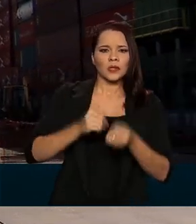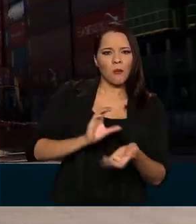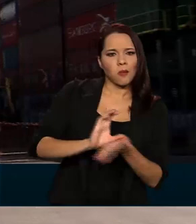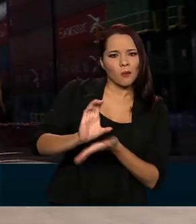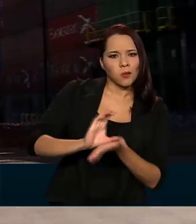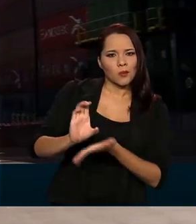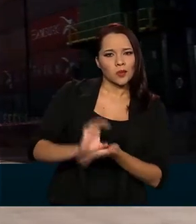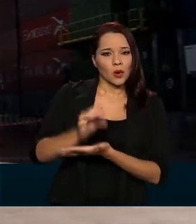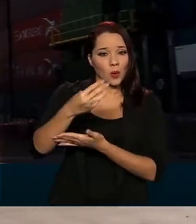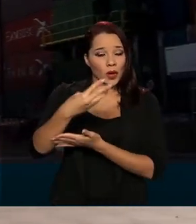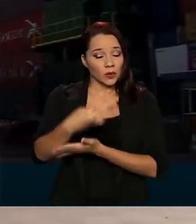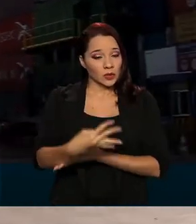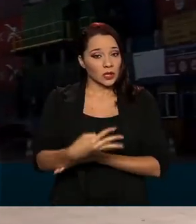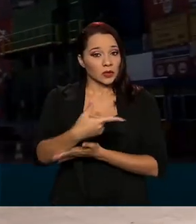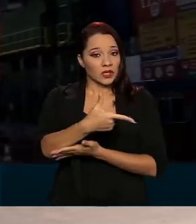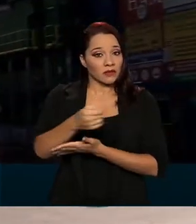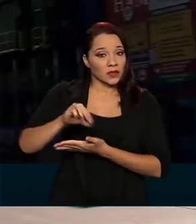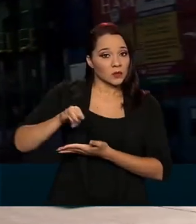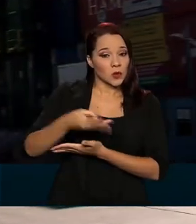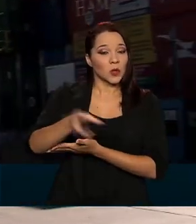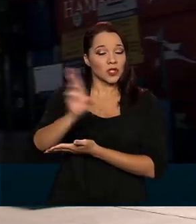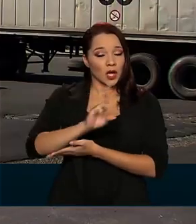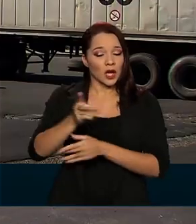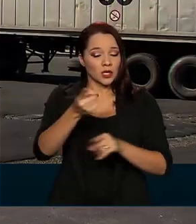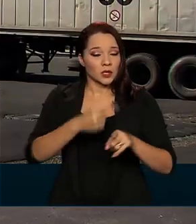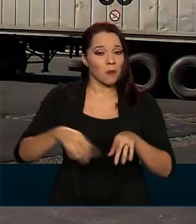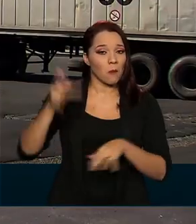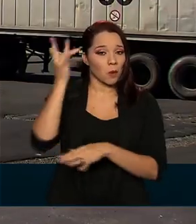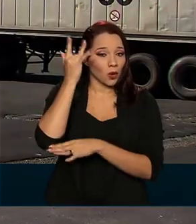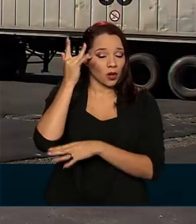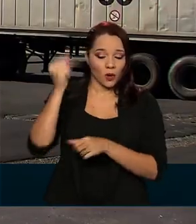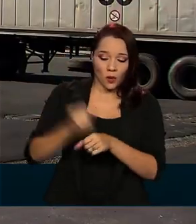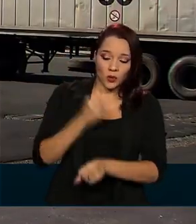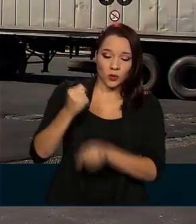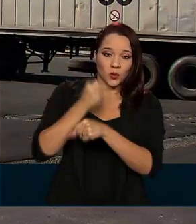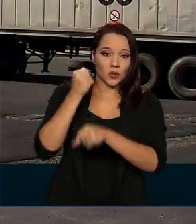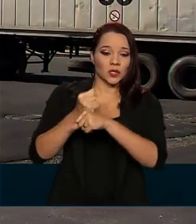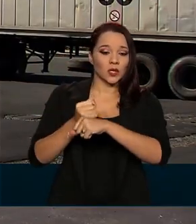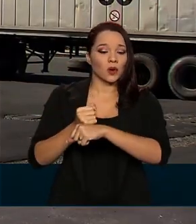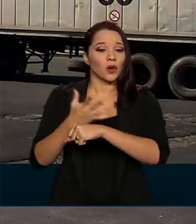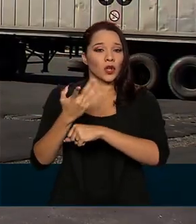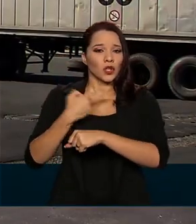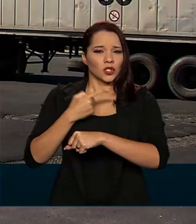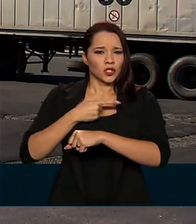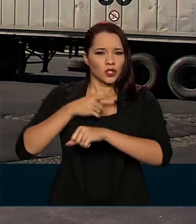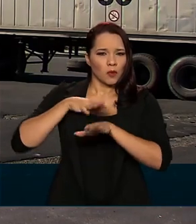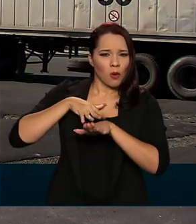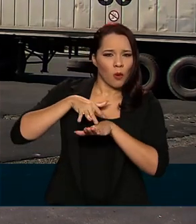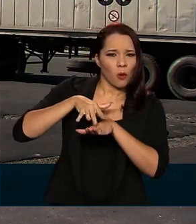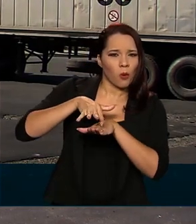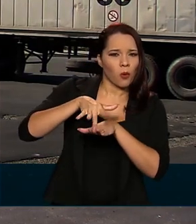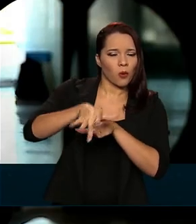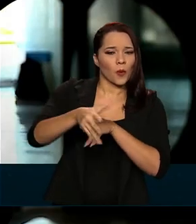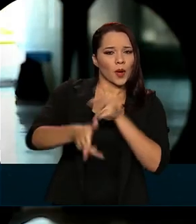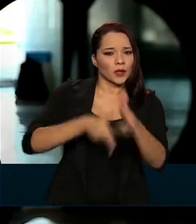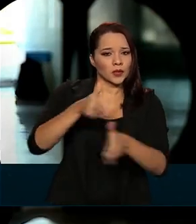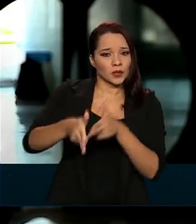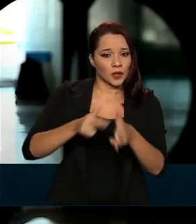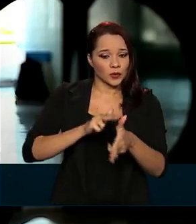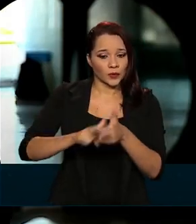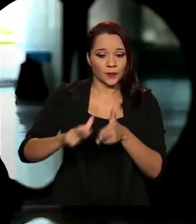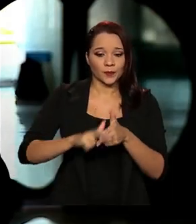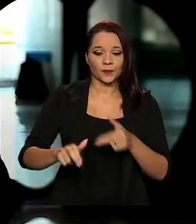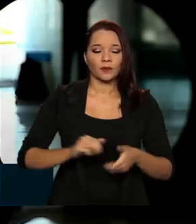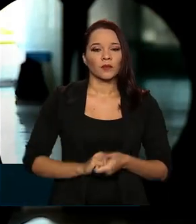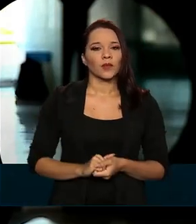420 milhões de reais em modernização, como construção de pontes rolantes para acessos rodoferroviários. Segundo